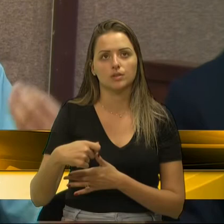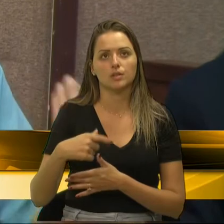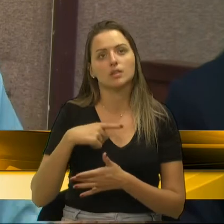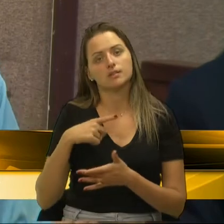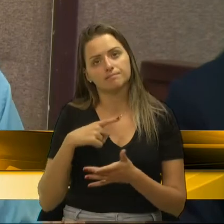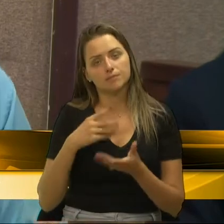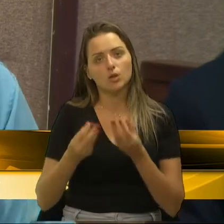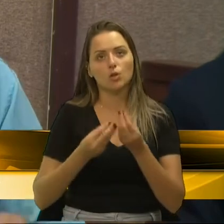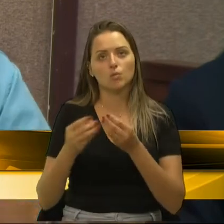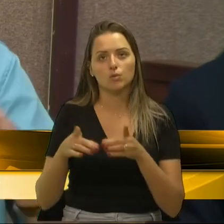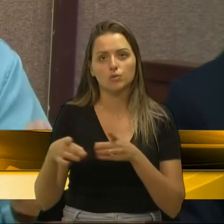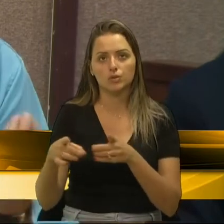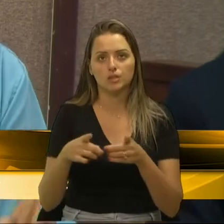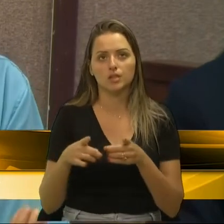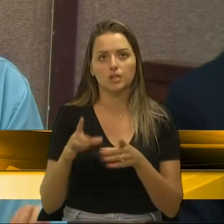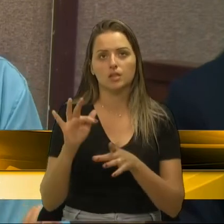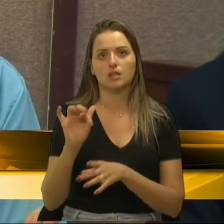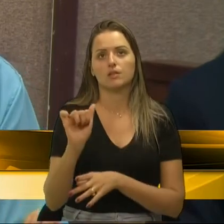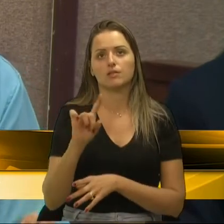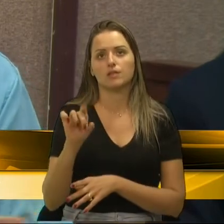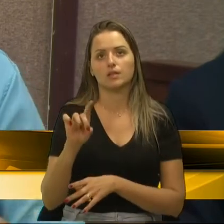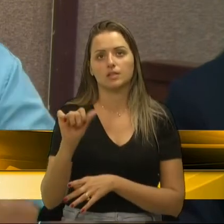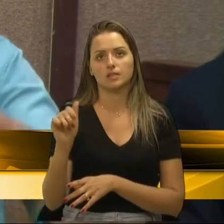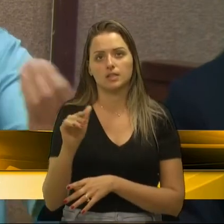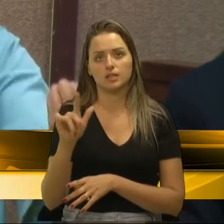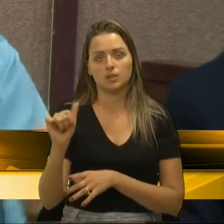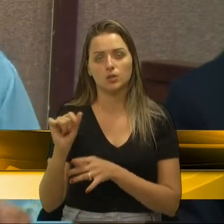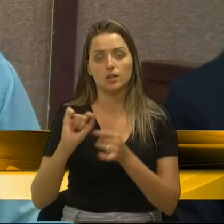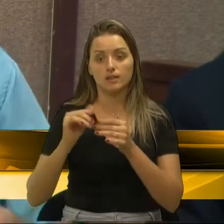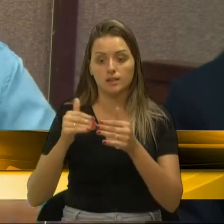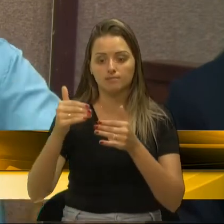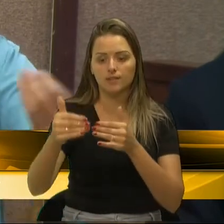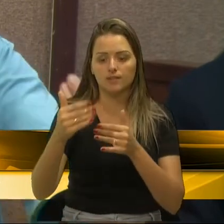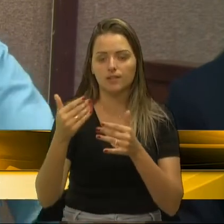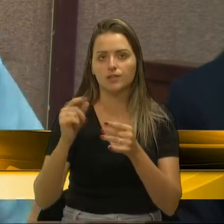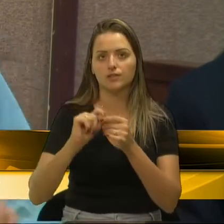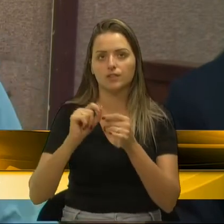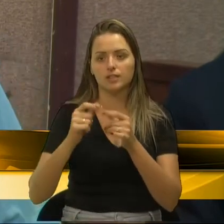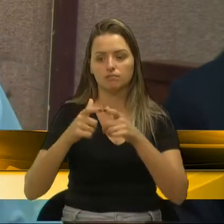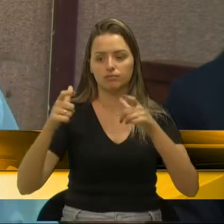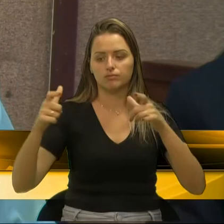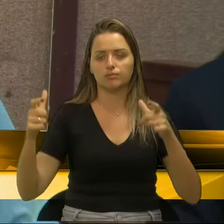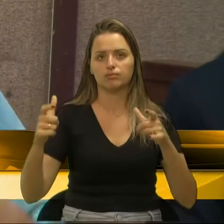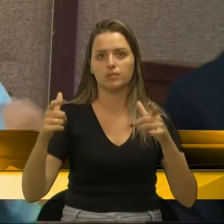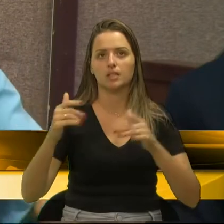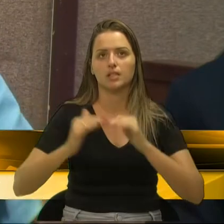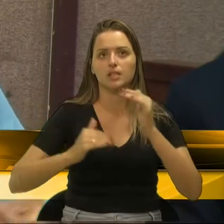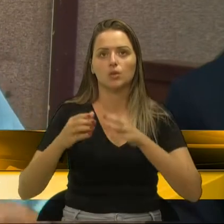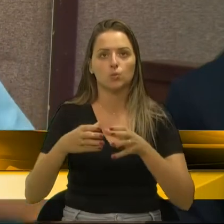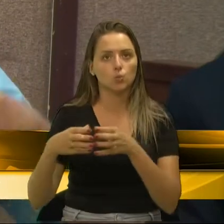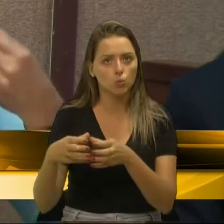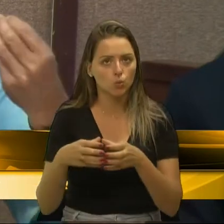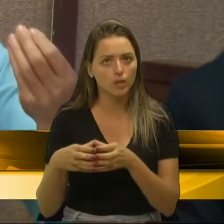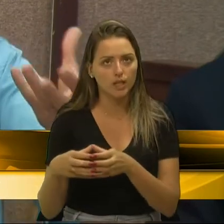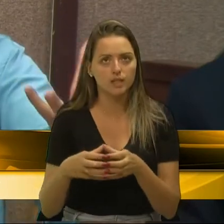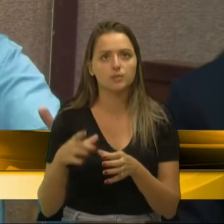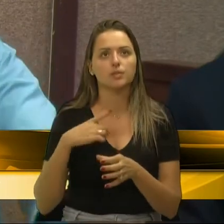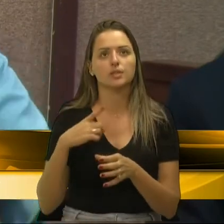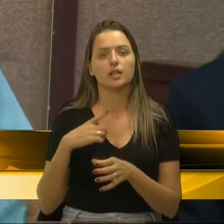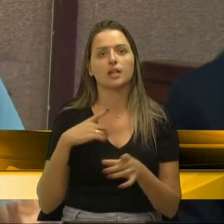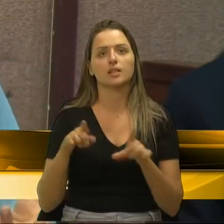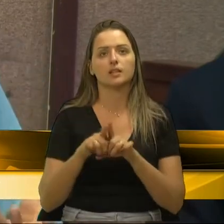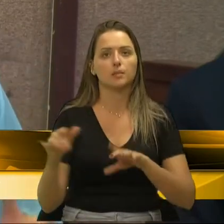digamos, como o distrito de Fazenda Souza, estar à frente, fazer com que o distrito flui, porque vem o turismo, vem agora a vinda do